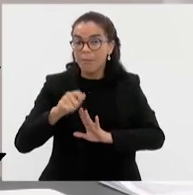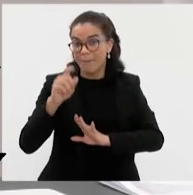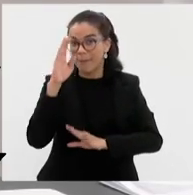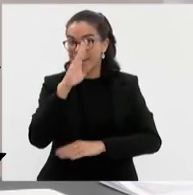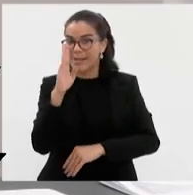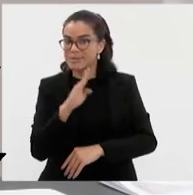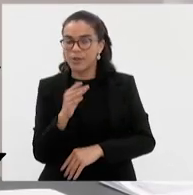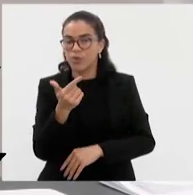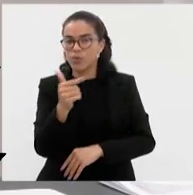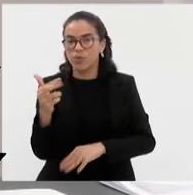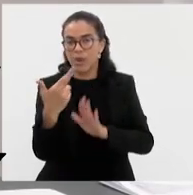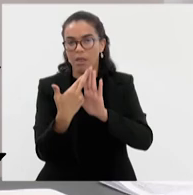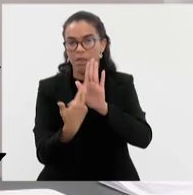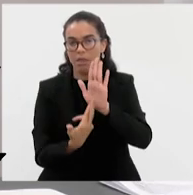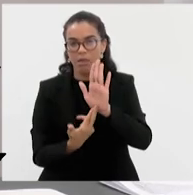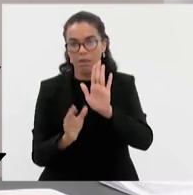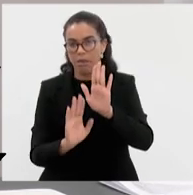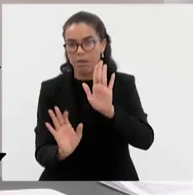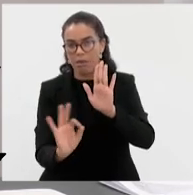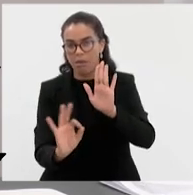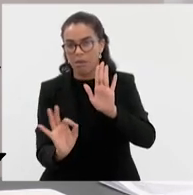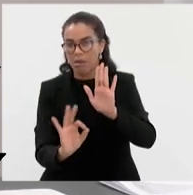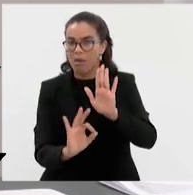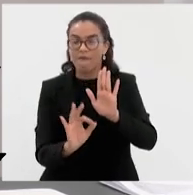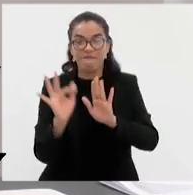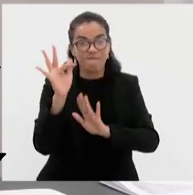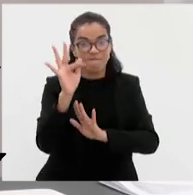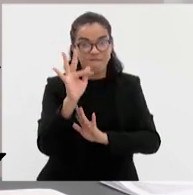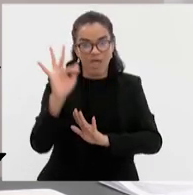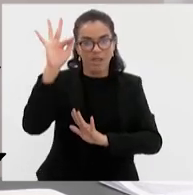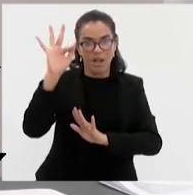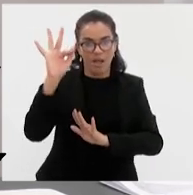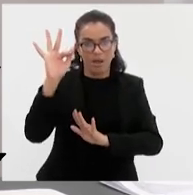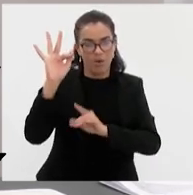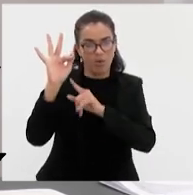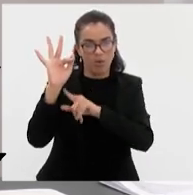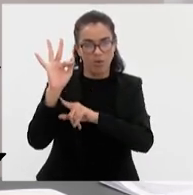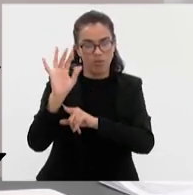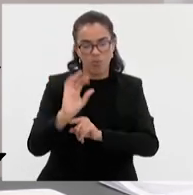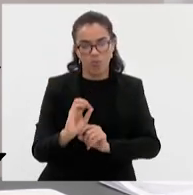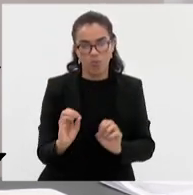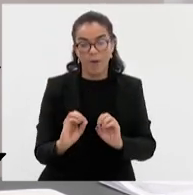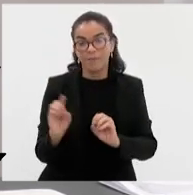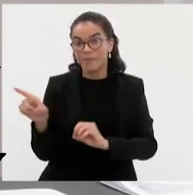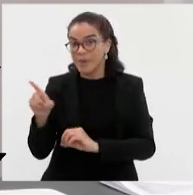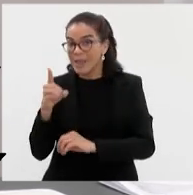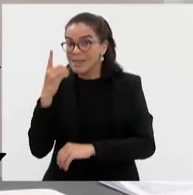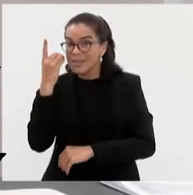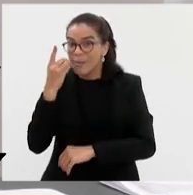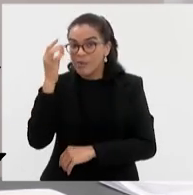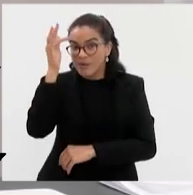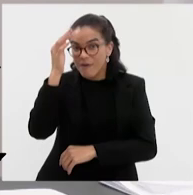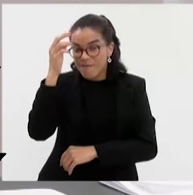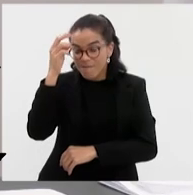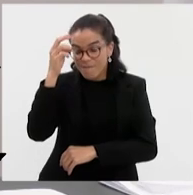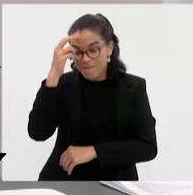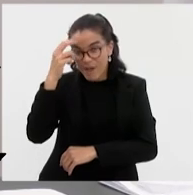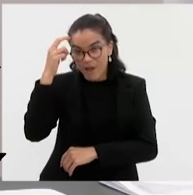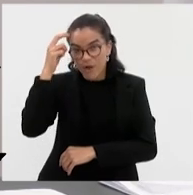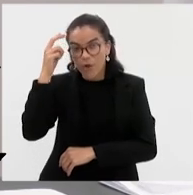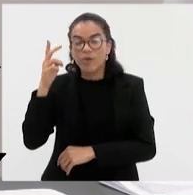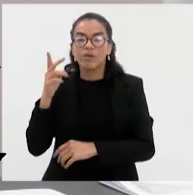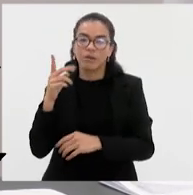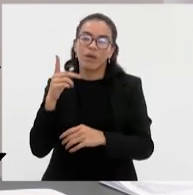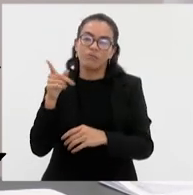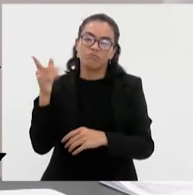Brasil não há essa regulação, nem de âmbito federal. O que a deputada Verônica traz foi objeto de estudo à